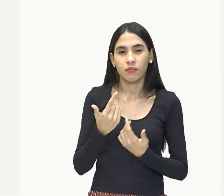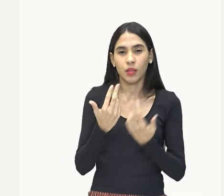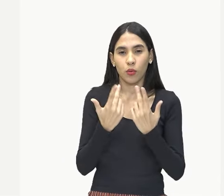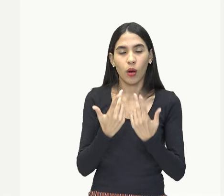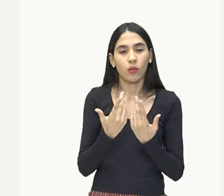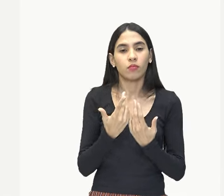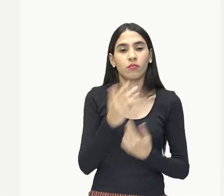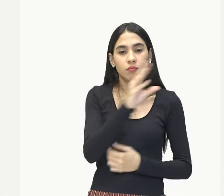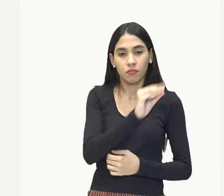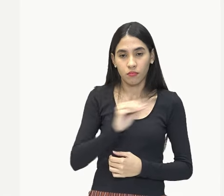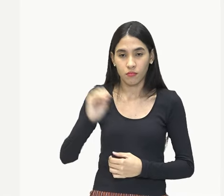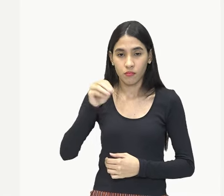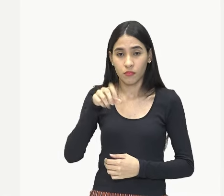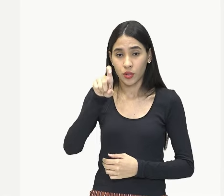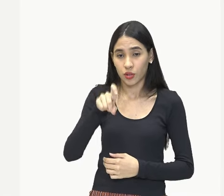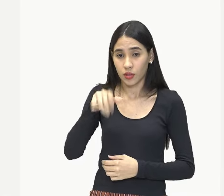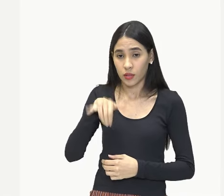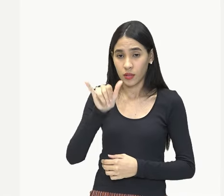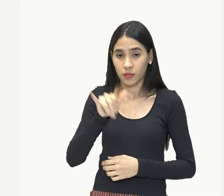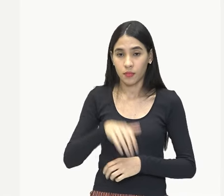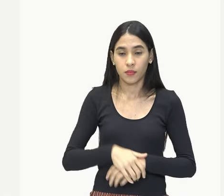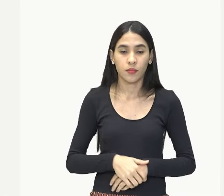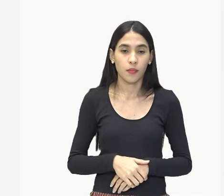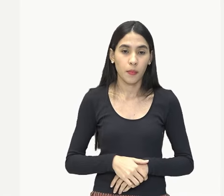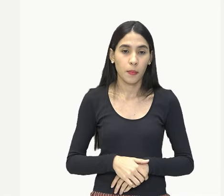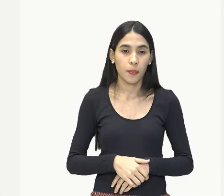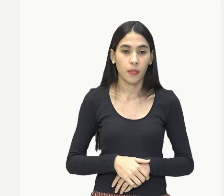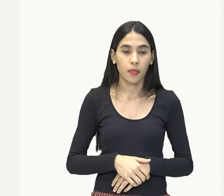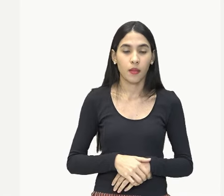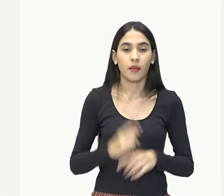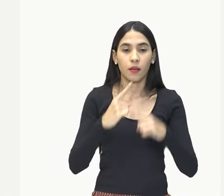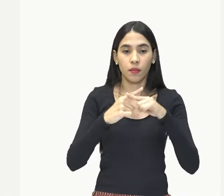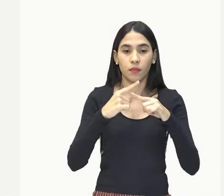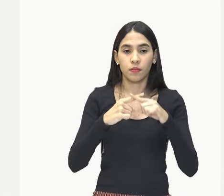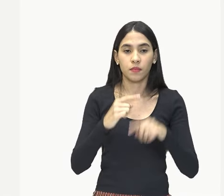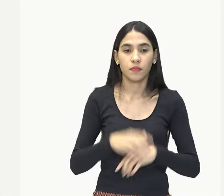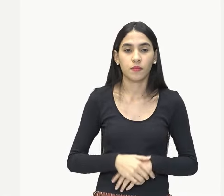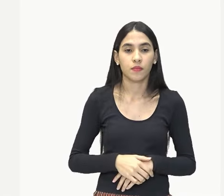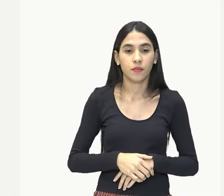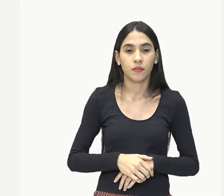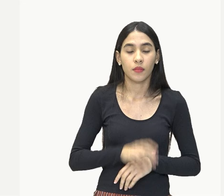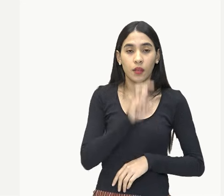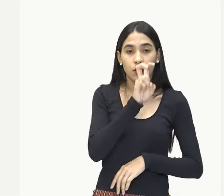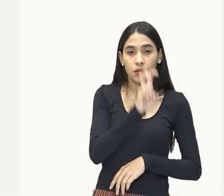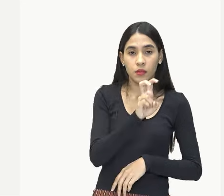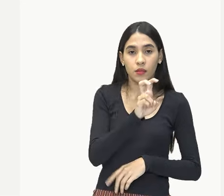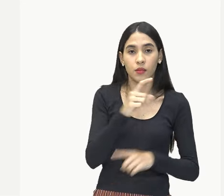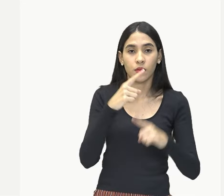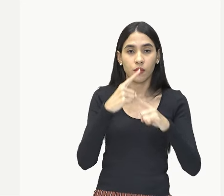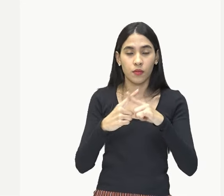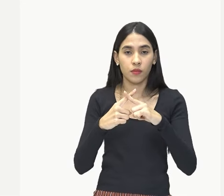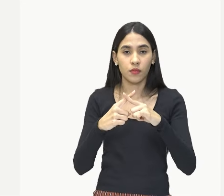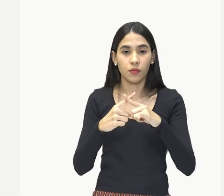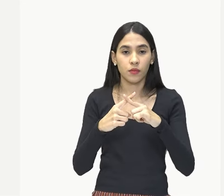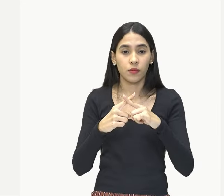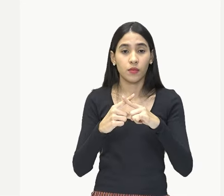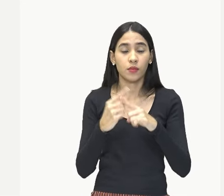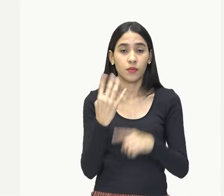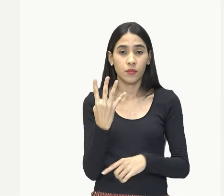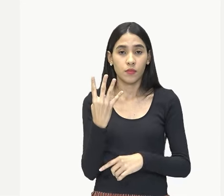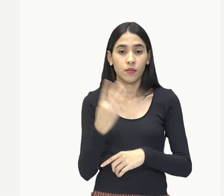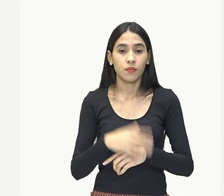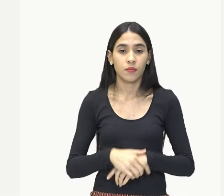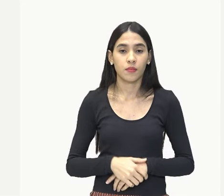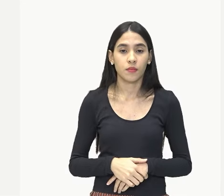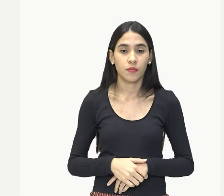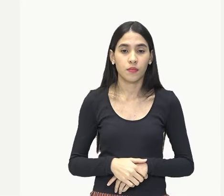o y. Agora, a gente vai fazer a multiplicação entre os coeficientes. 5 multiplicado por